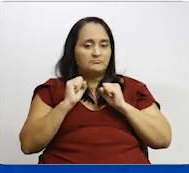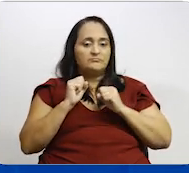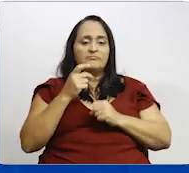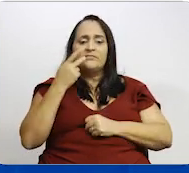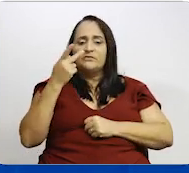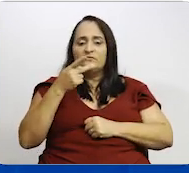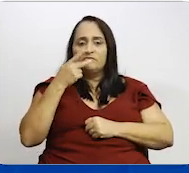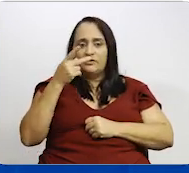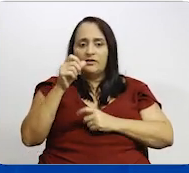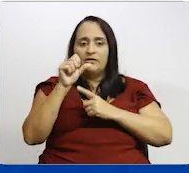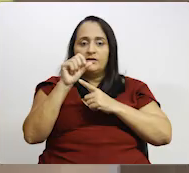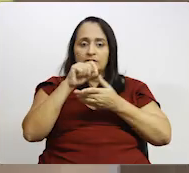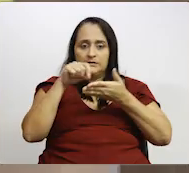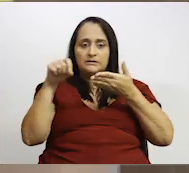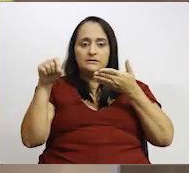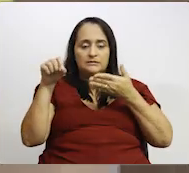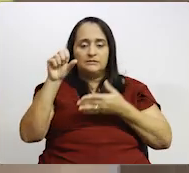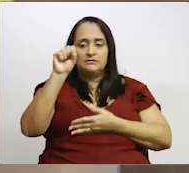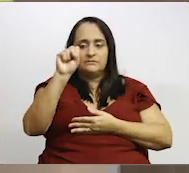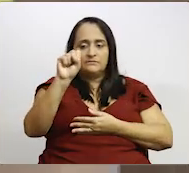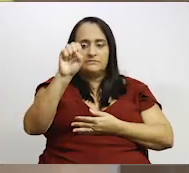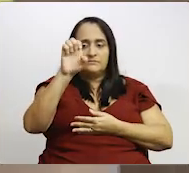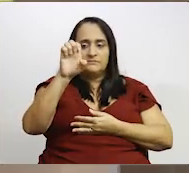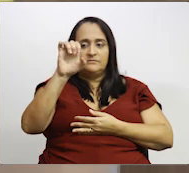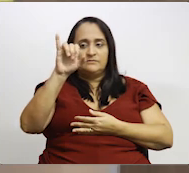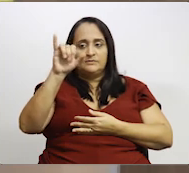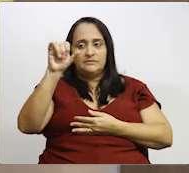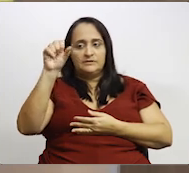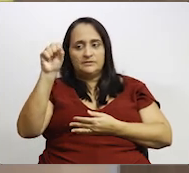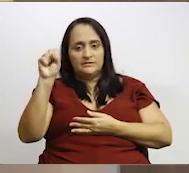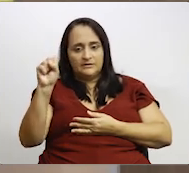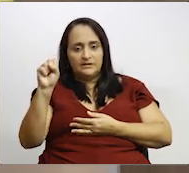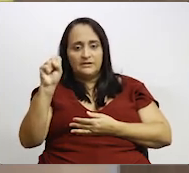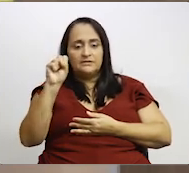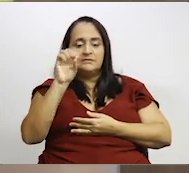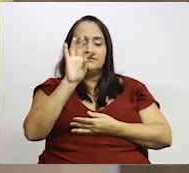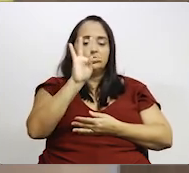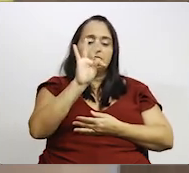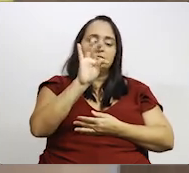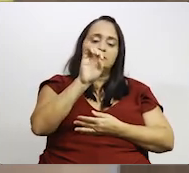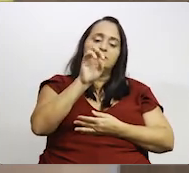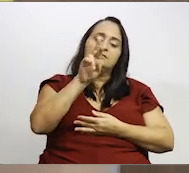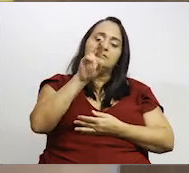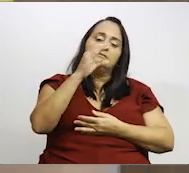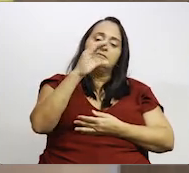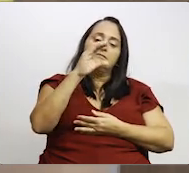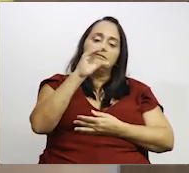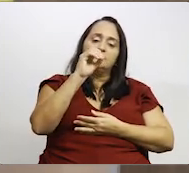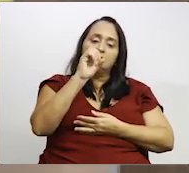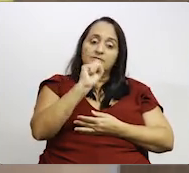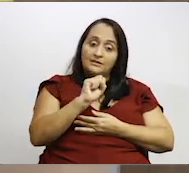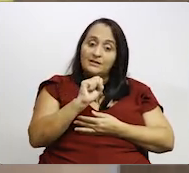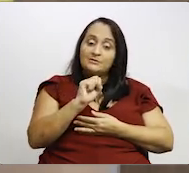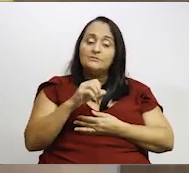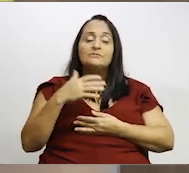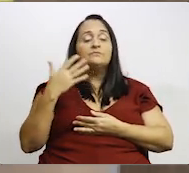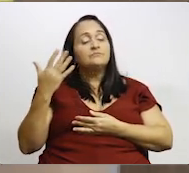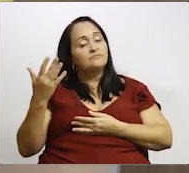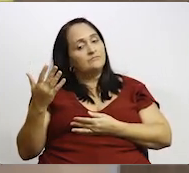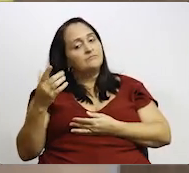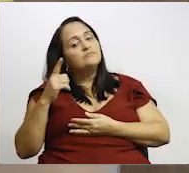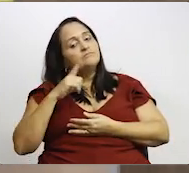falar, 6 terços. Então, a mesma divisão aqui se tornou uma